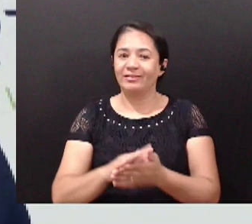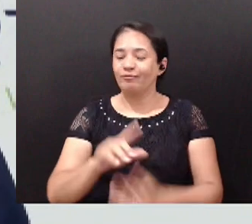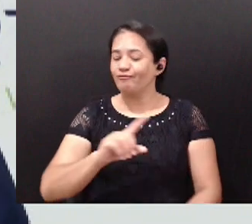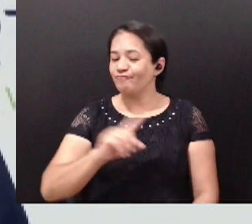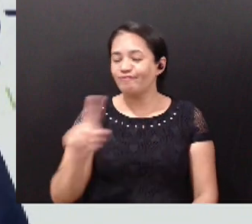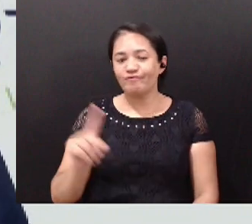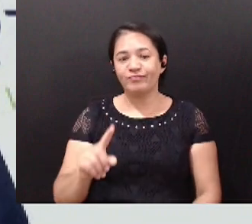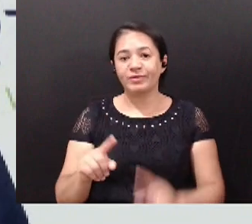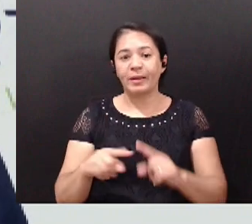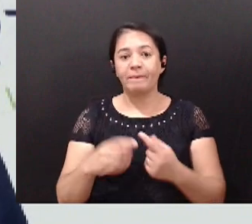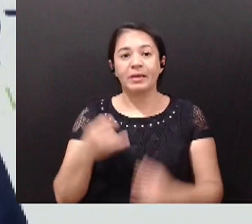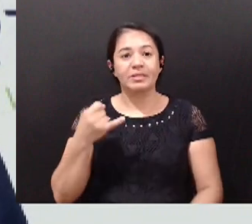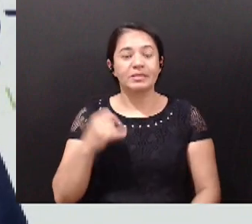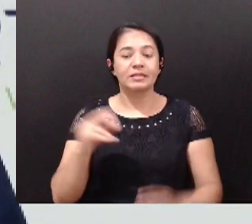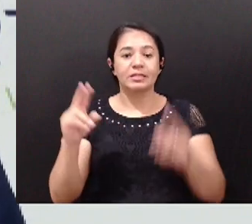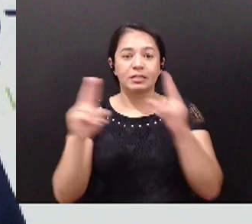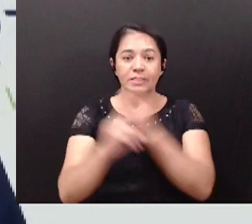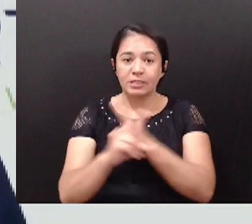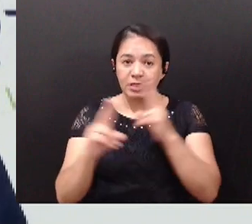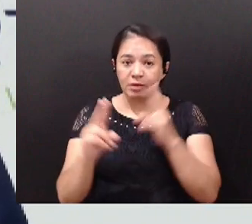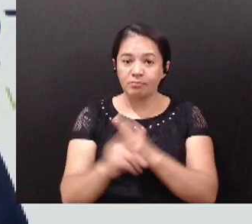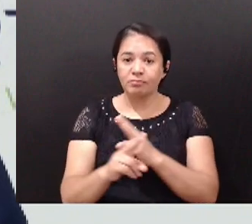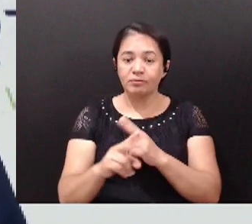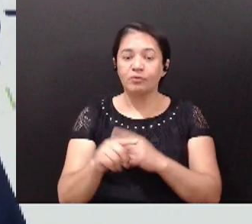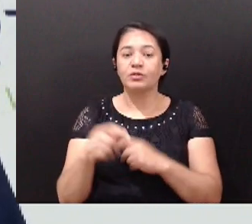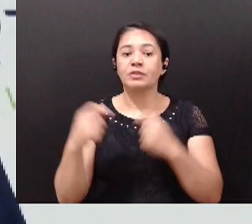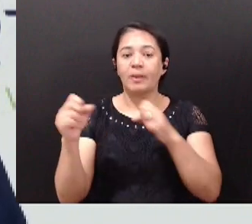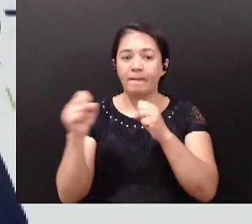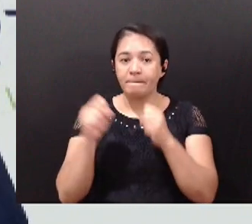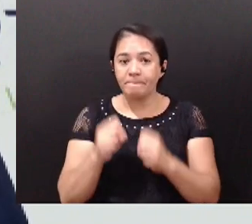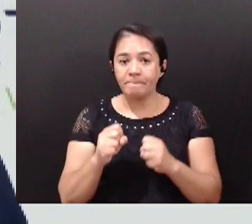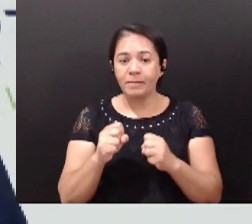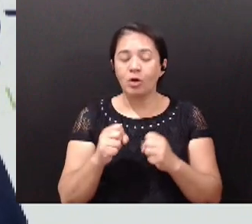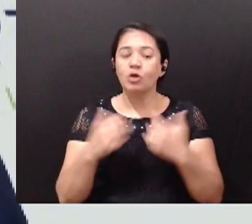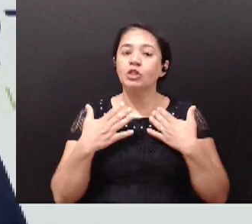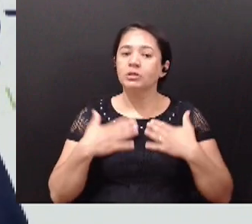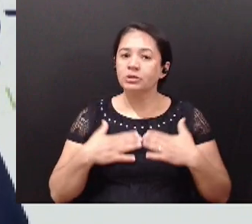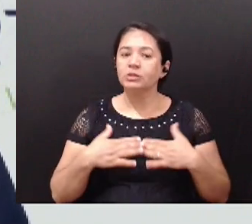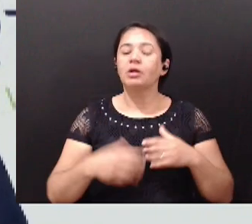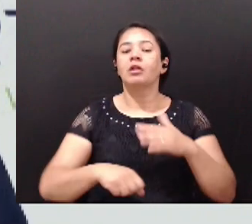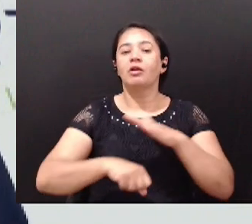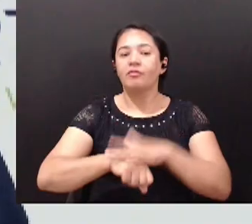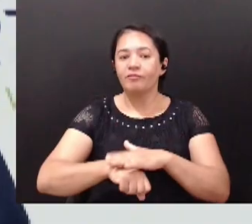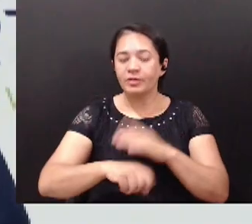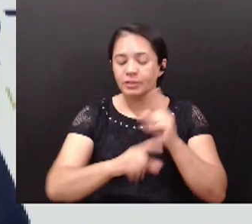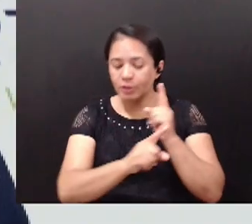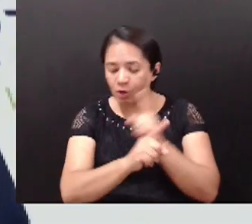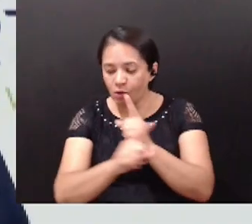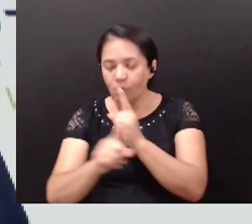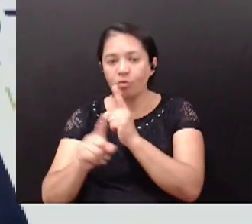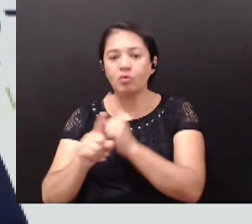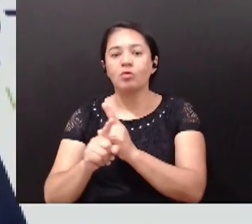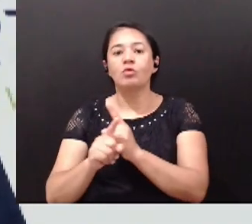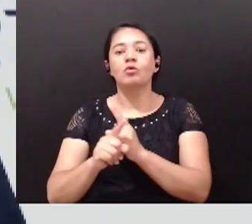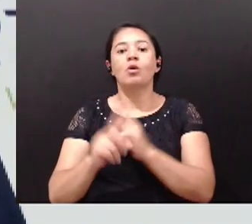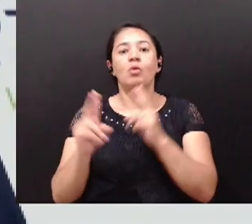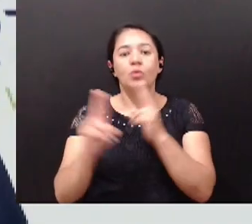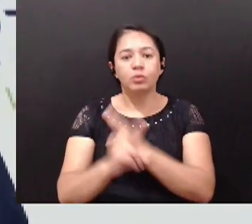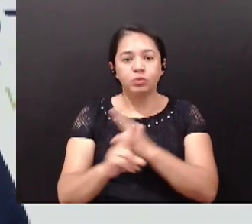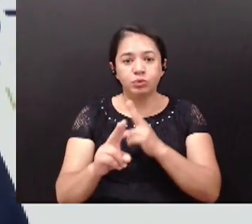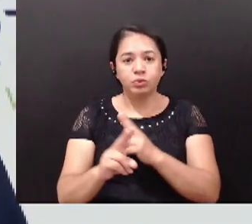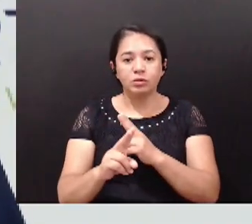caso de urgência e emergência, você pode tranquilamente fazer o seu atendimento, o seu socorro na